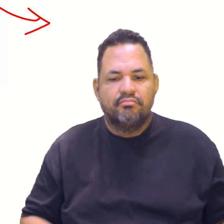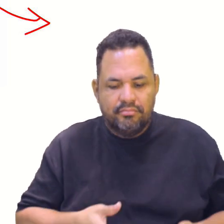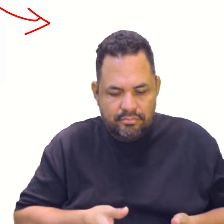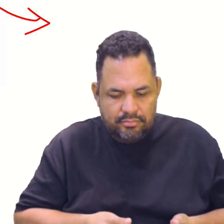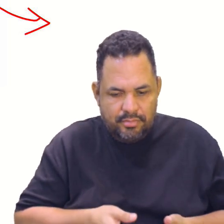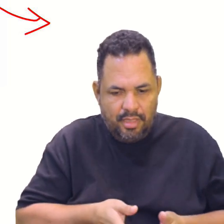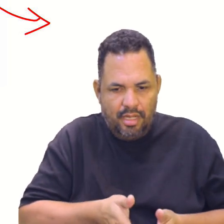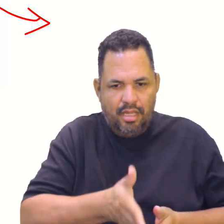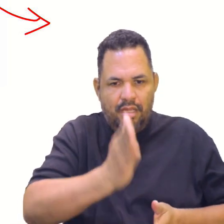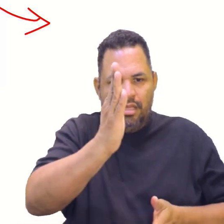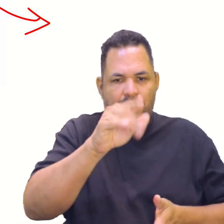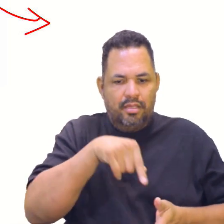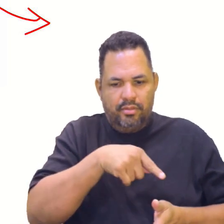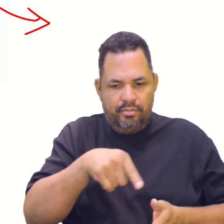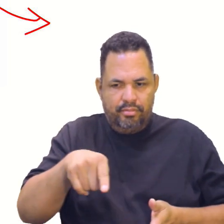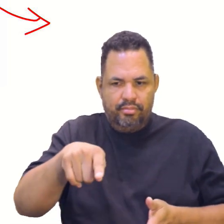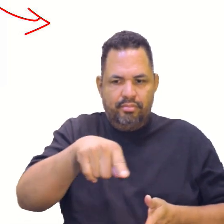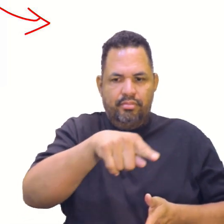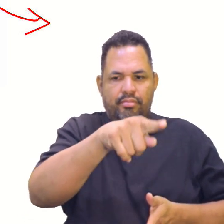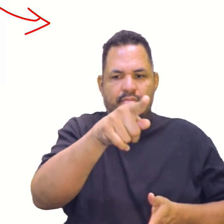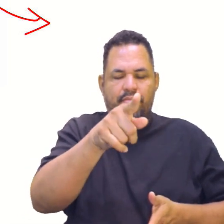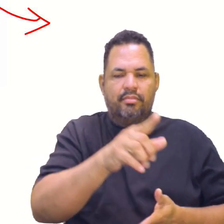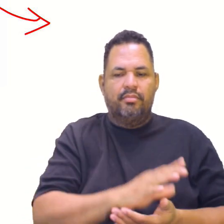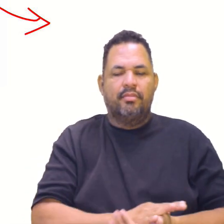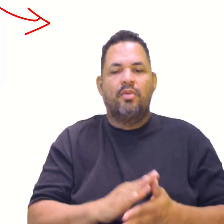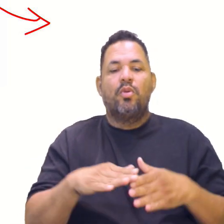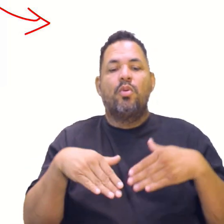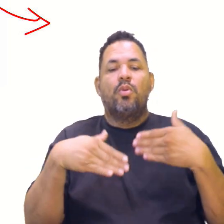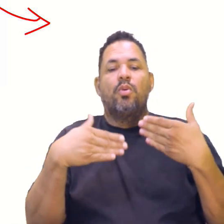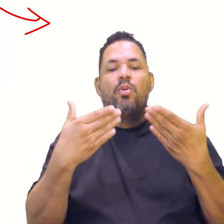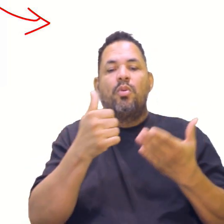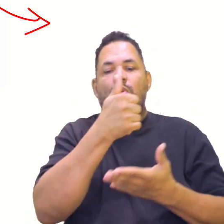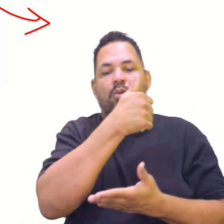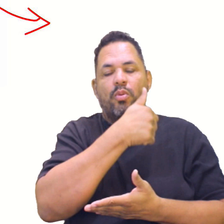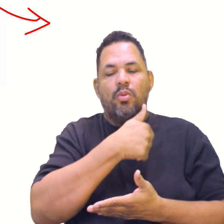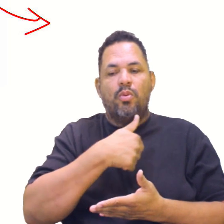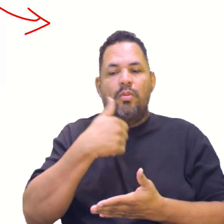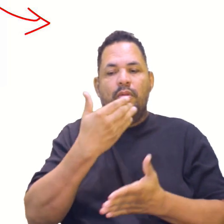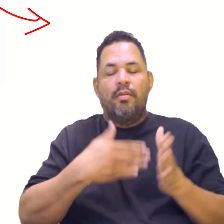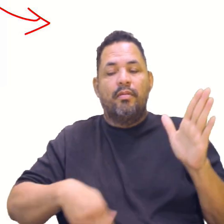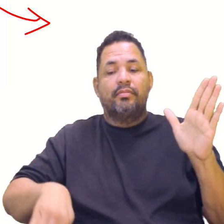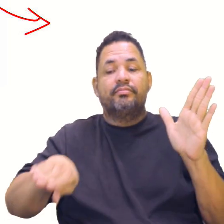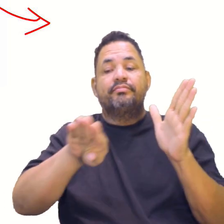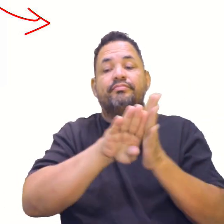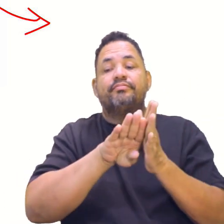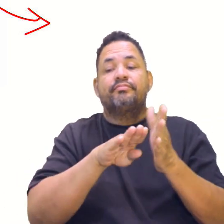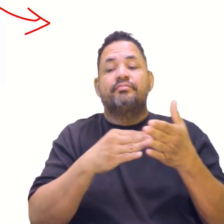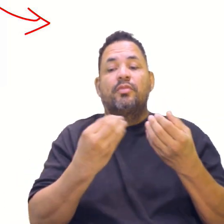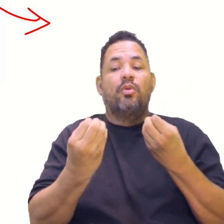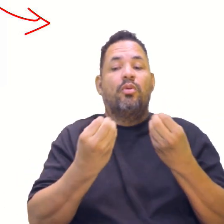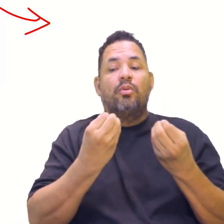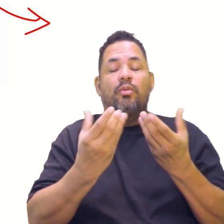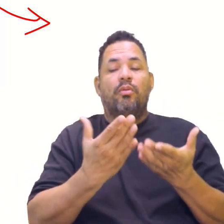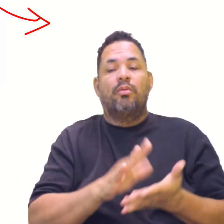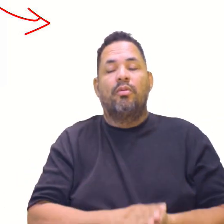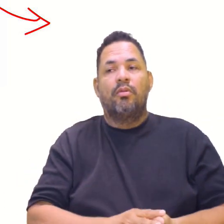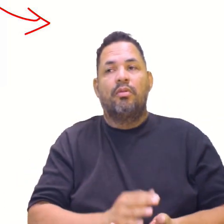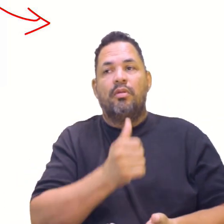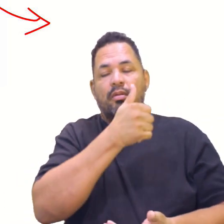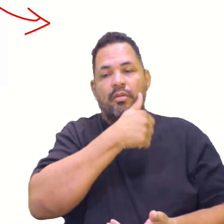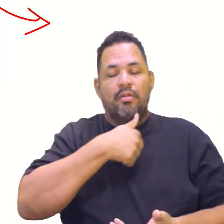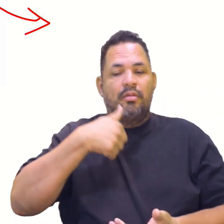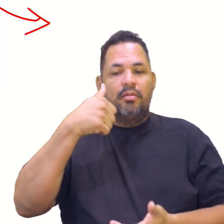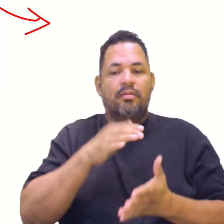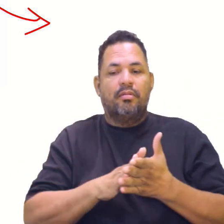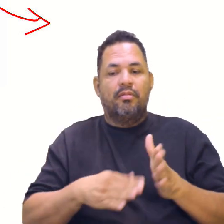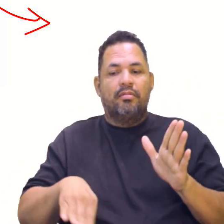e um caminho sinuoso. A pergunta é, qual é a melhor forma de se chegar? O que vocês acham? Qual é a melhor forma de